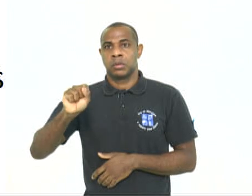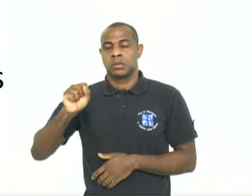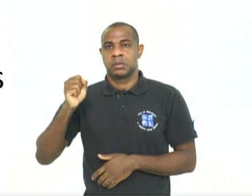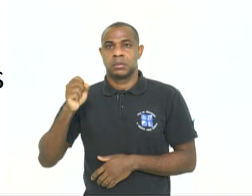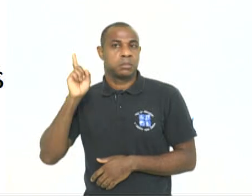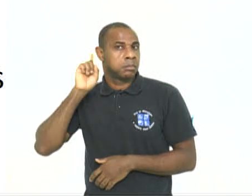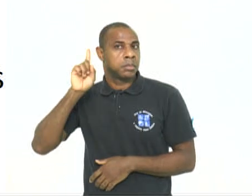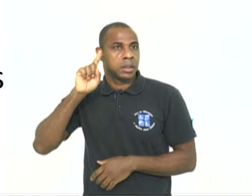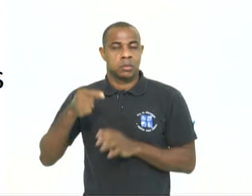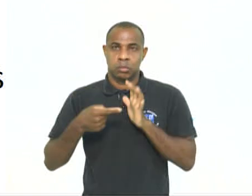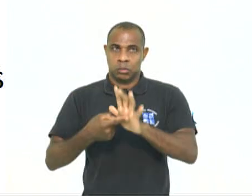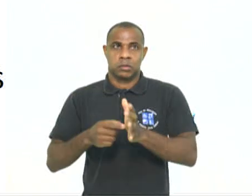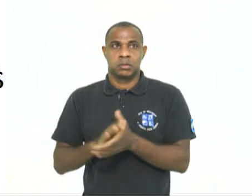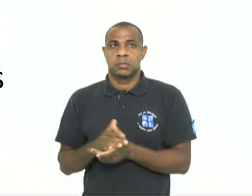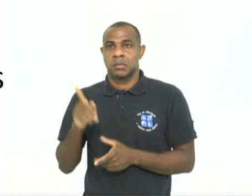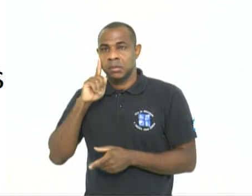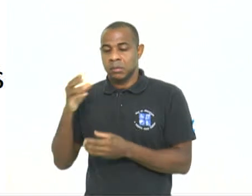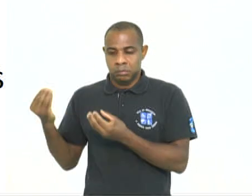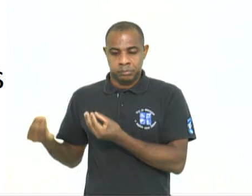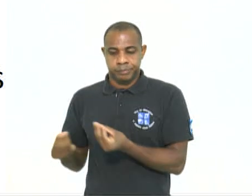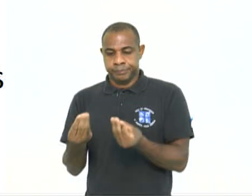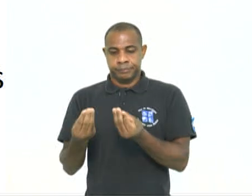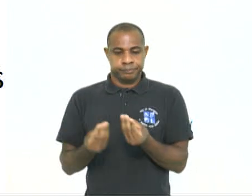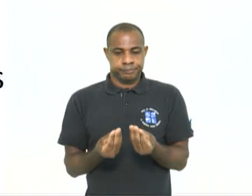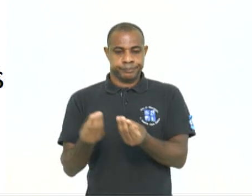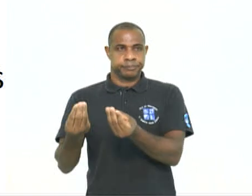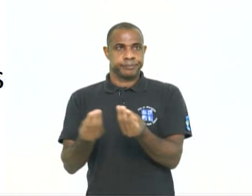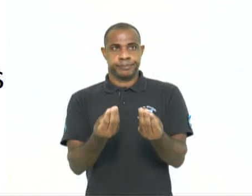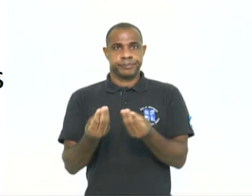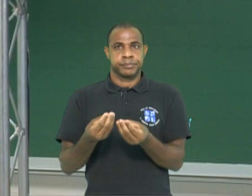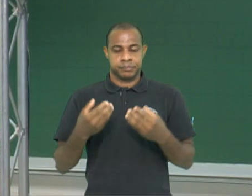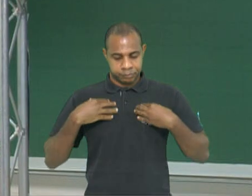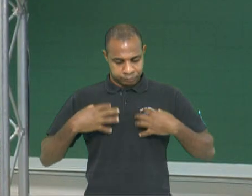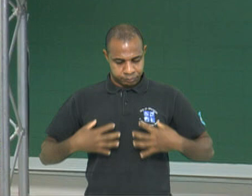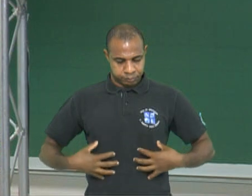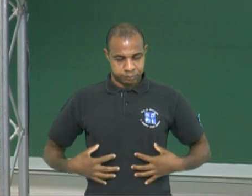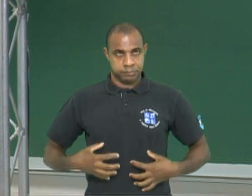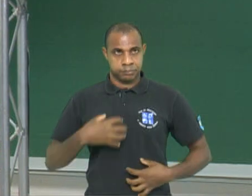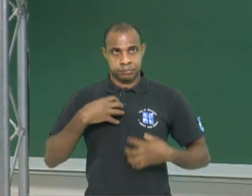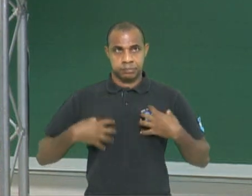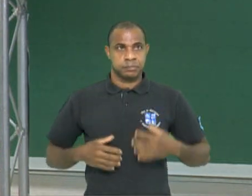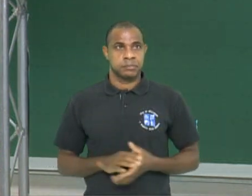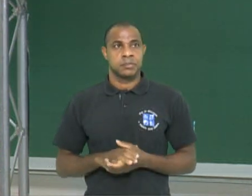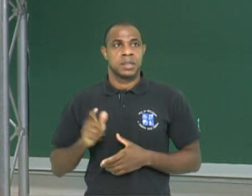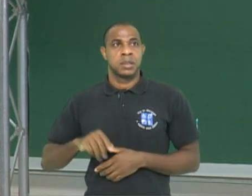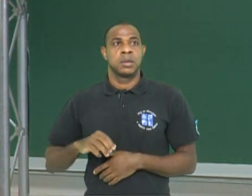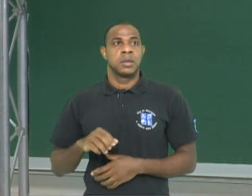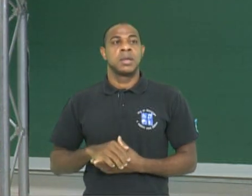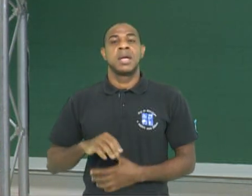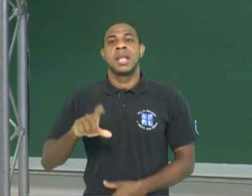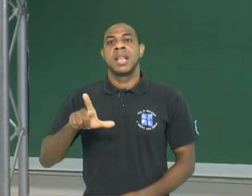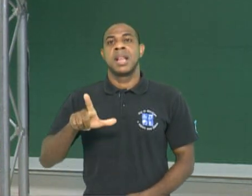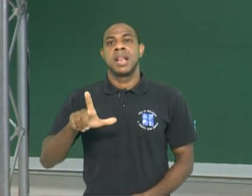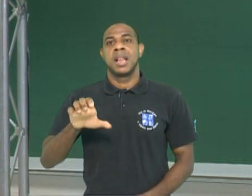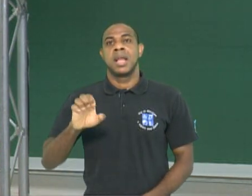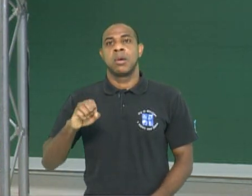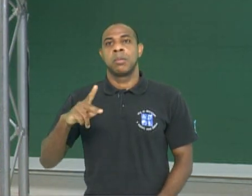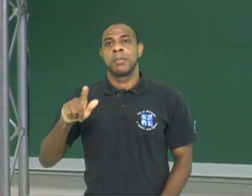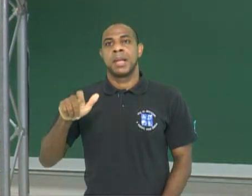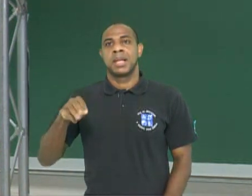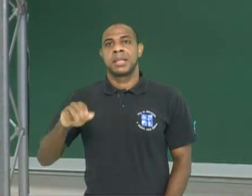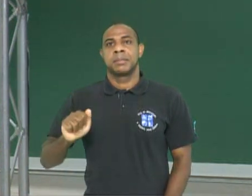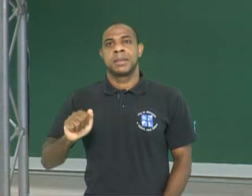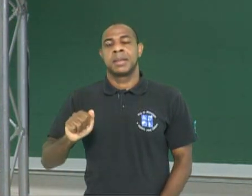lipídios. Contribui para o transporte e remoção de substâncias em diversas partes do corpo. Praticamente ela é o plasma sanguíneo sem as plaquetas.